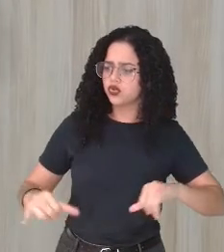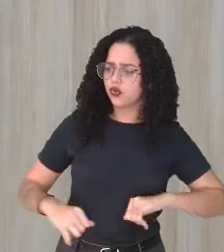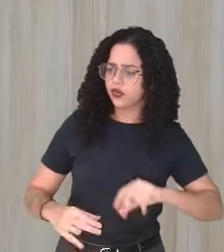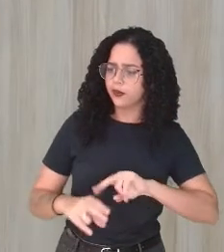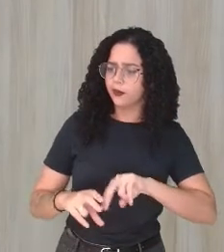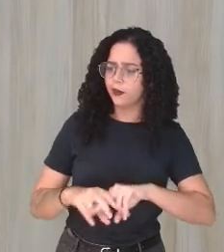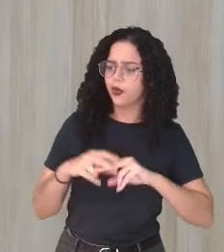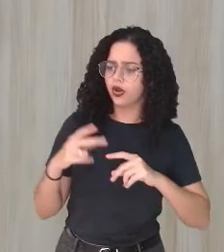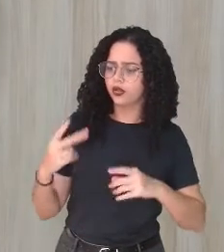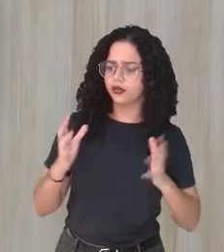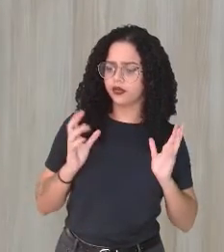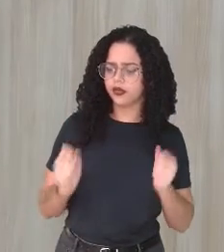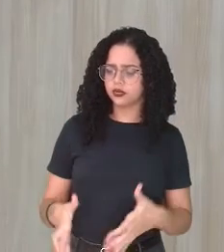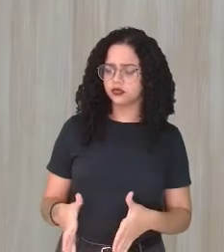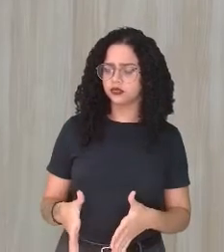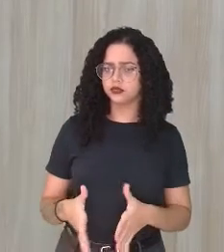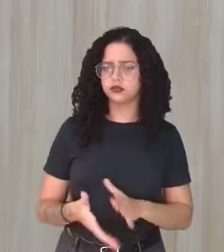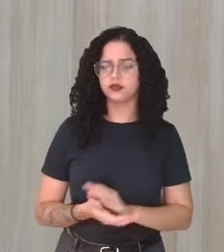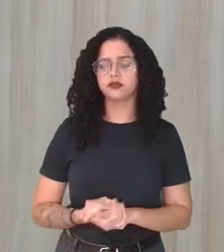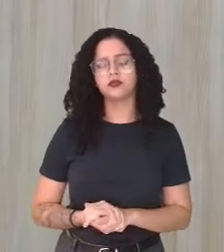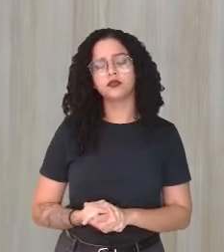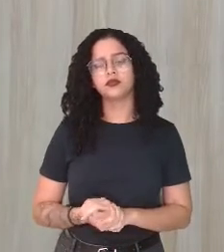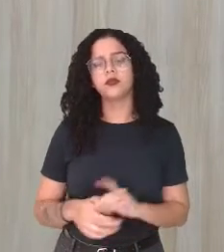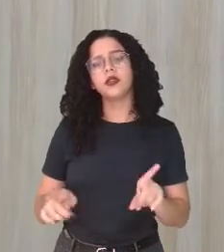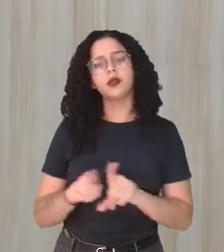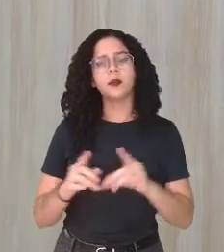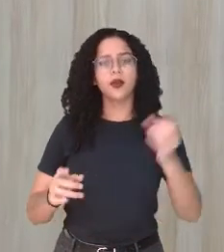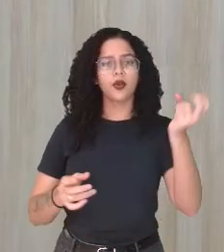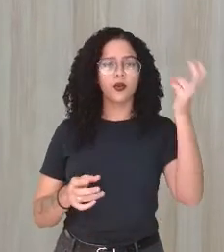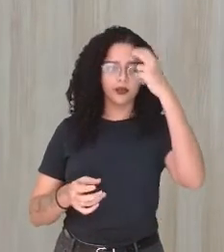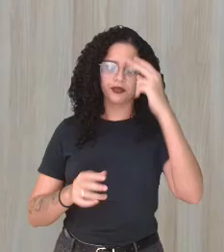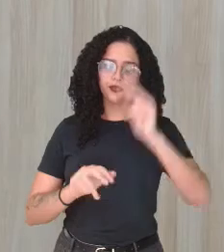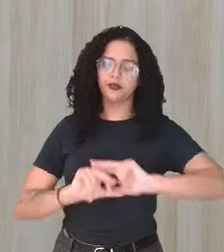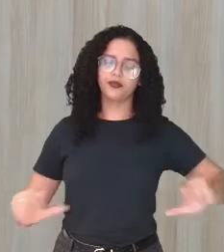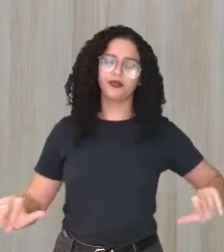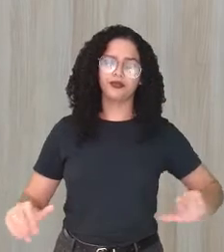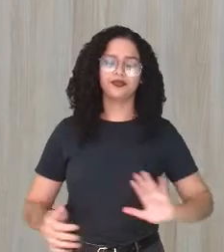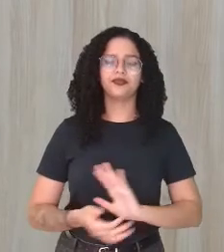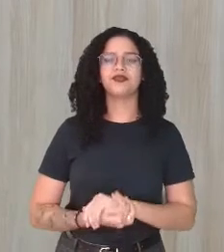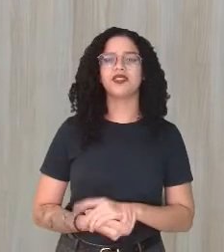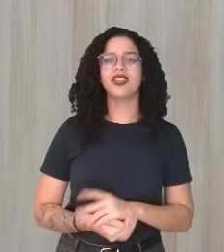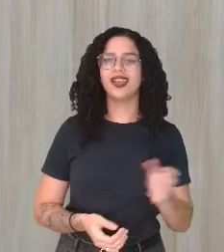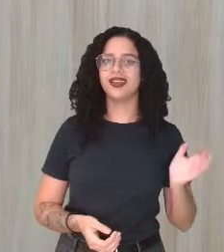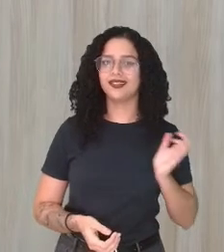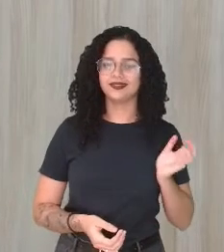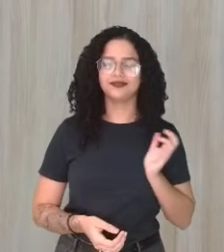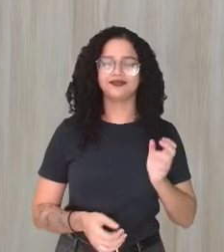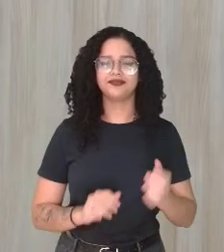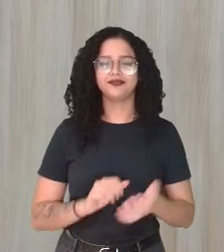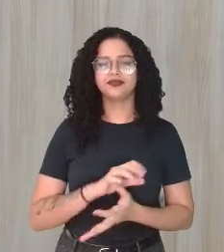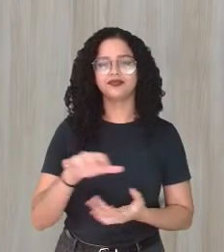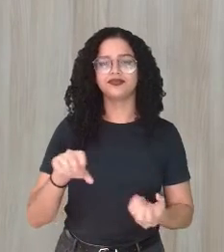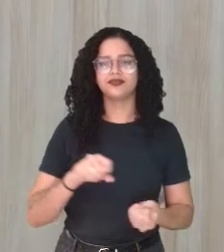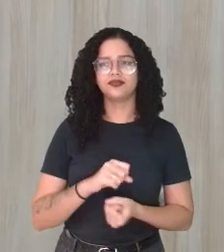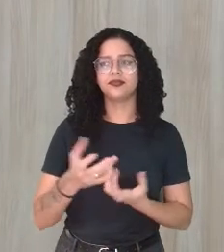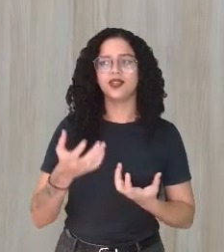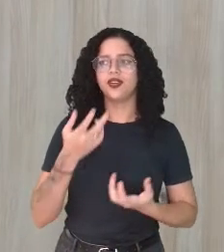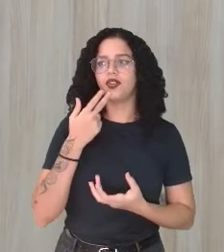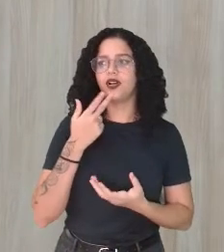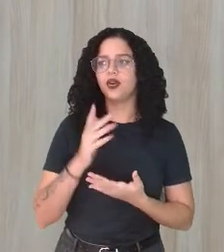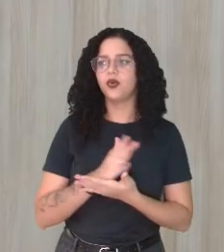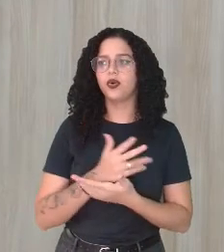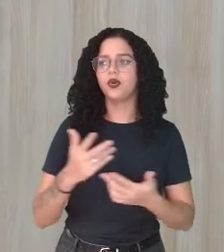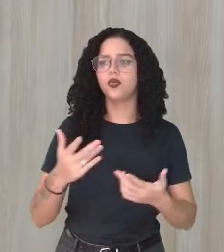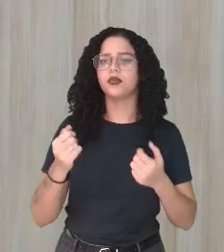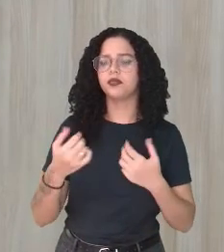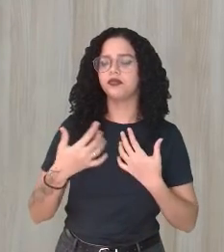daquela ação, né? E culturalmente diverso. É muito rica a sustentabilidade. Quer falar alguma coisa, professora? Se você quiser,